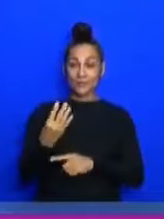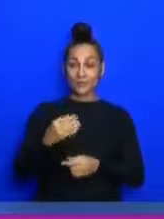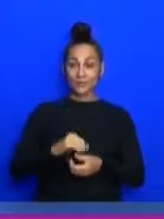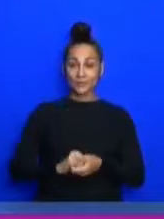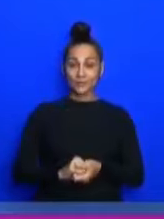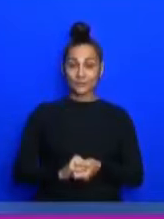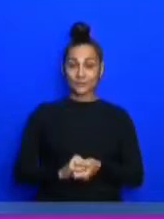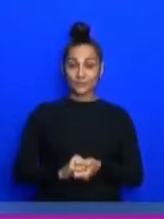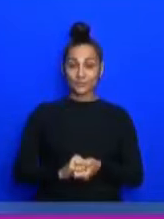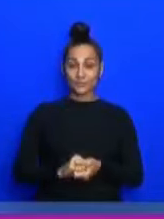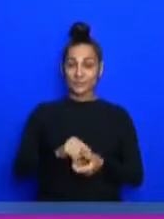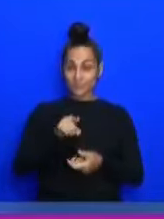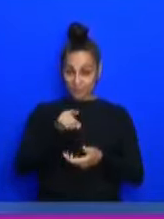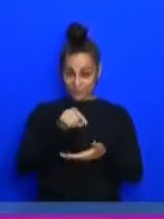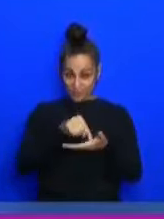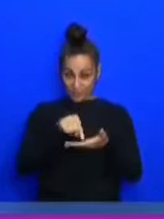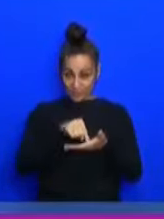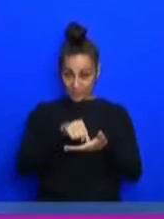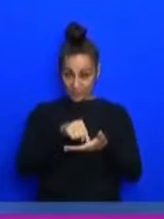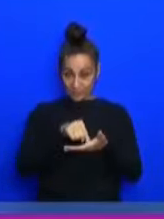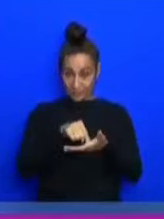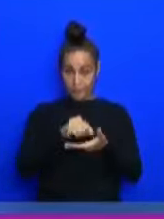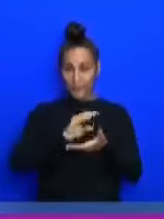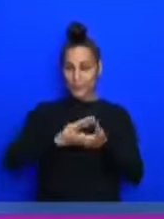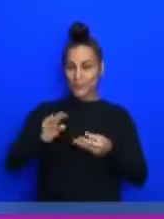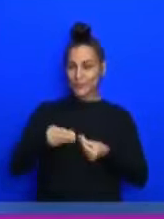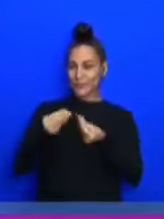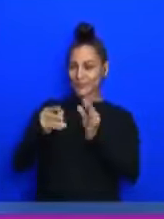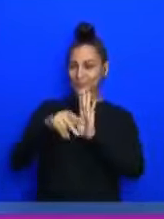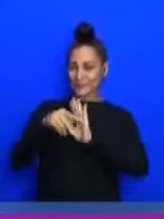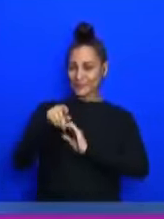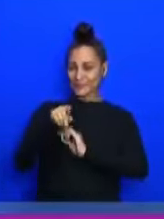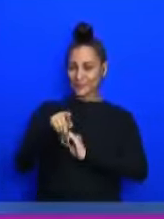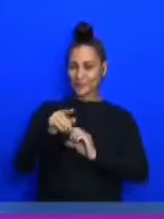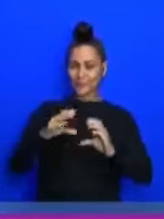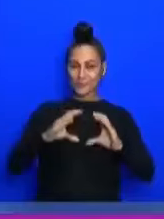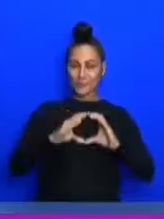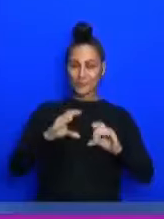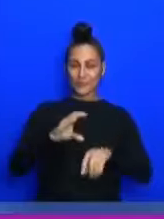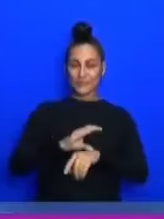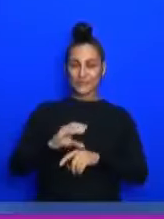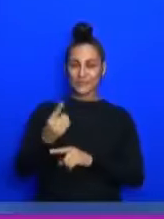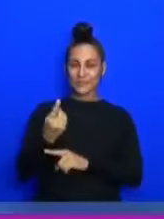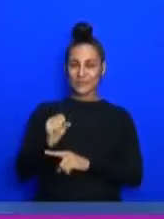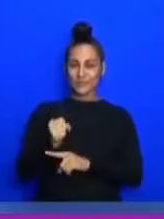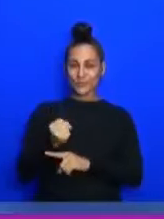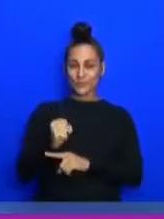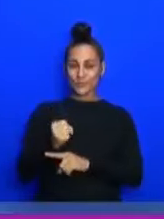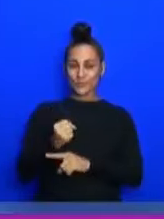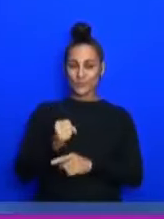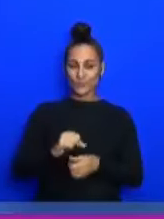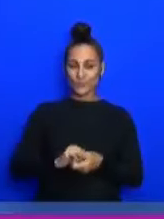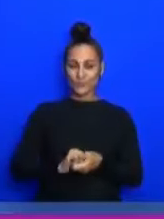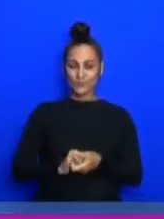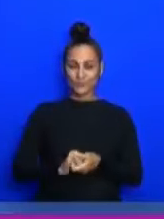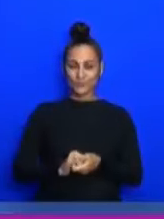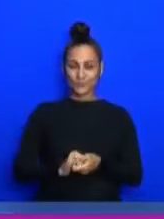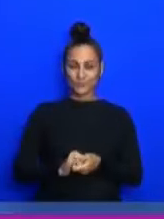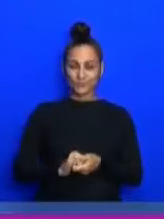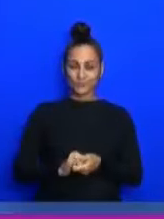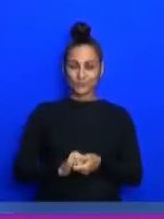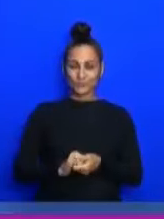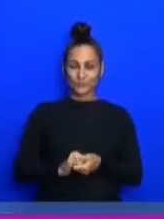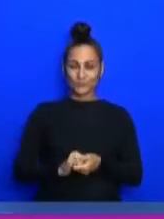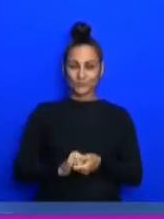04 E aí tá marcando o prêmio pode sair para você bola cinza 18 cinza número